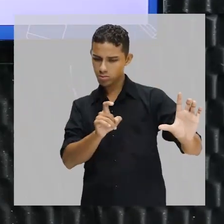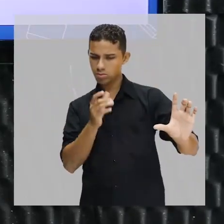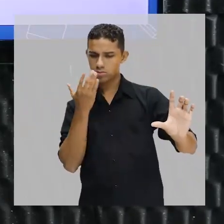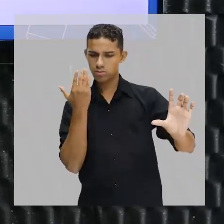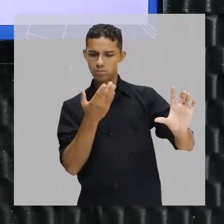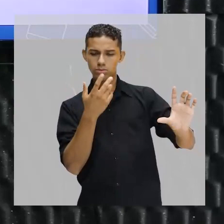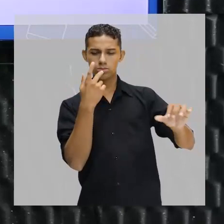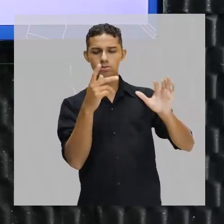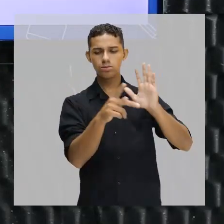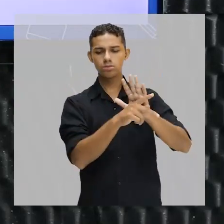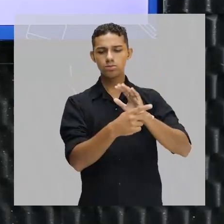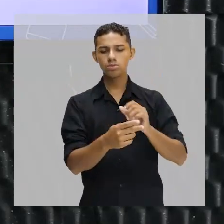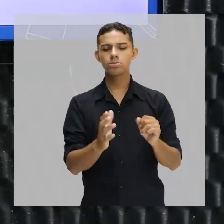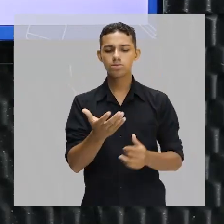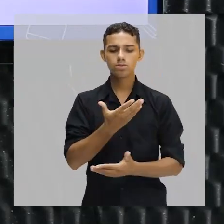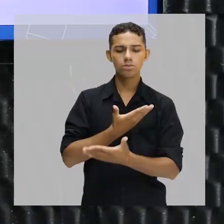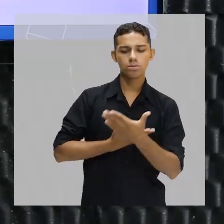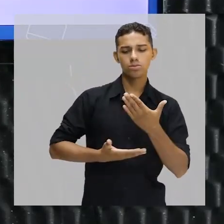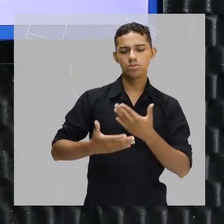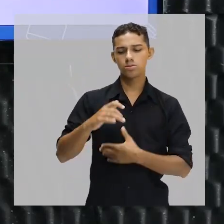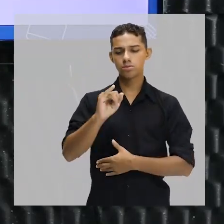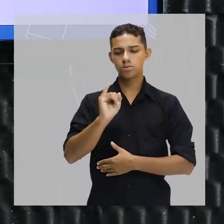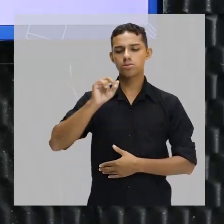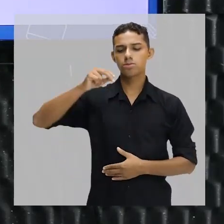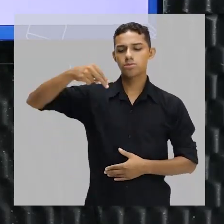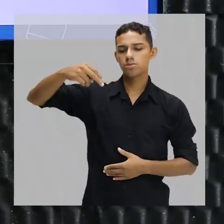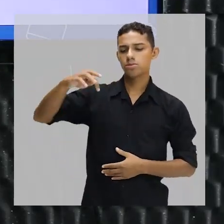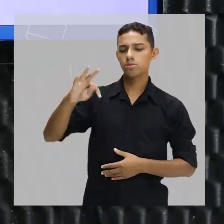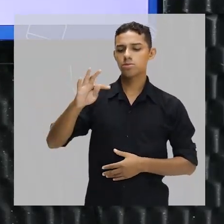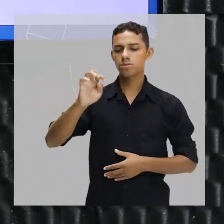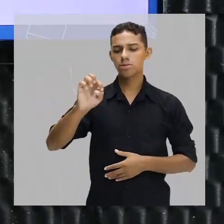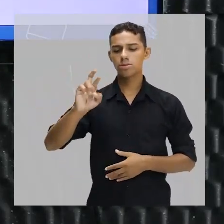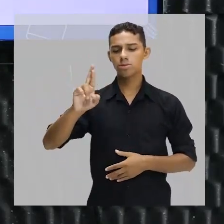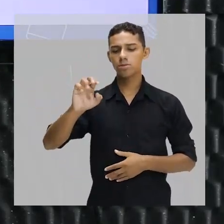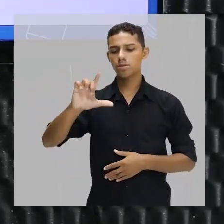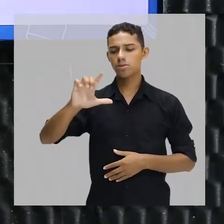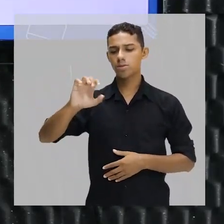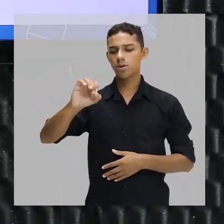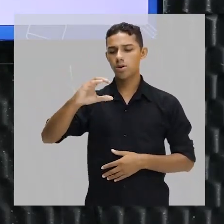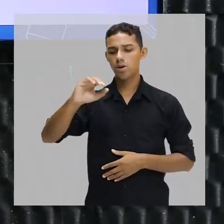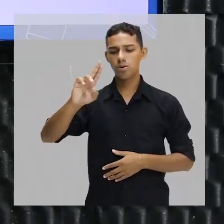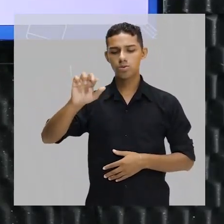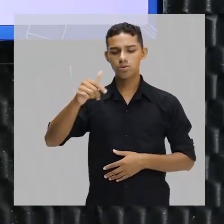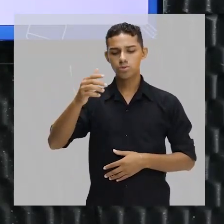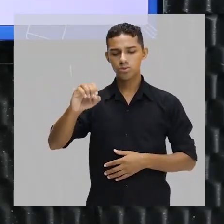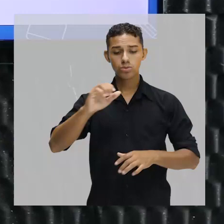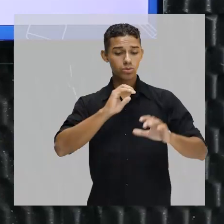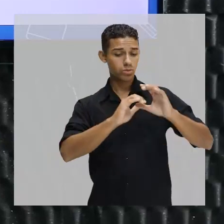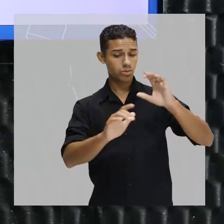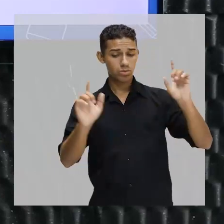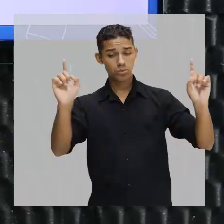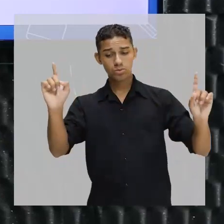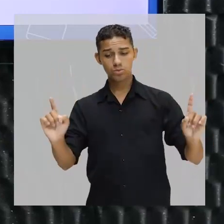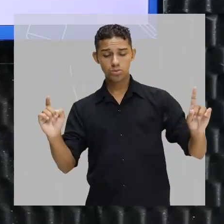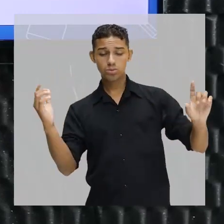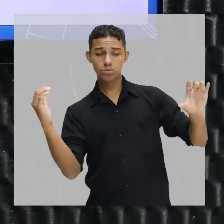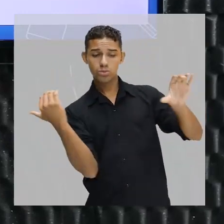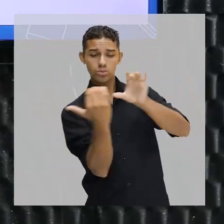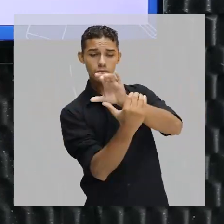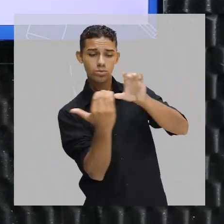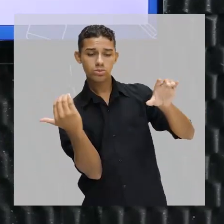e caracterizam a forma de interlocução. Como é que vai se dar essa mediação entre emissor e entre